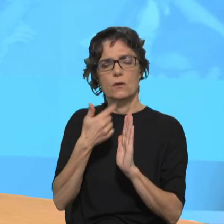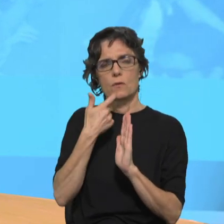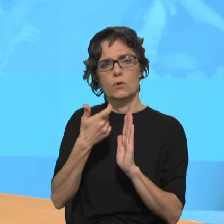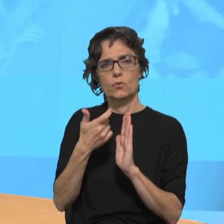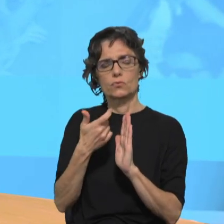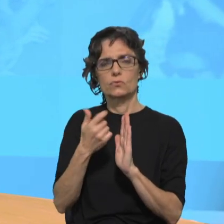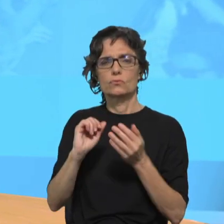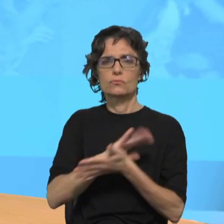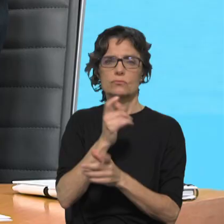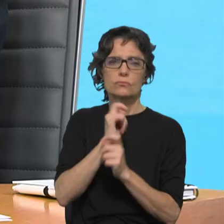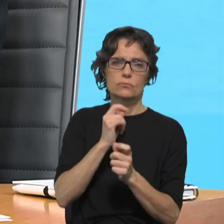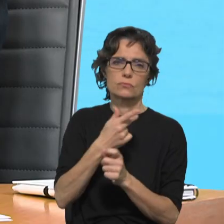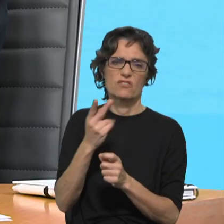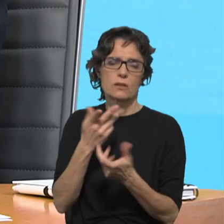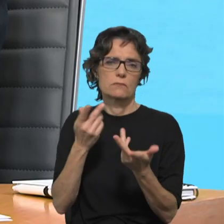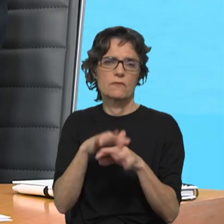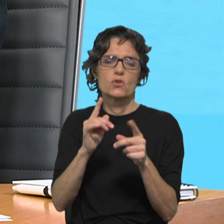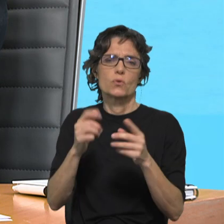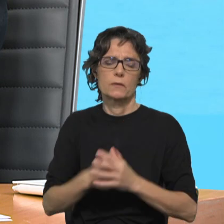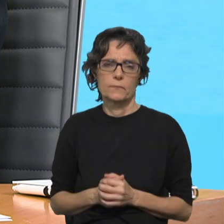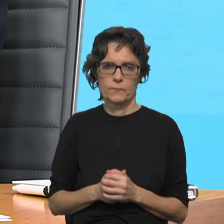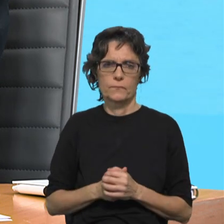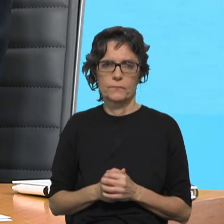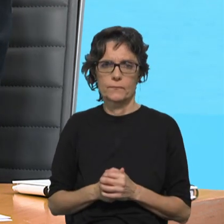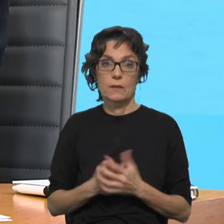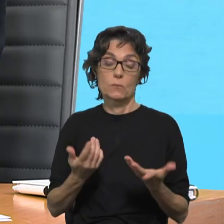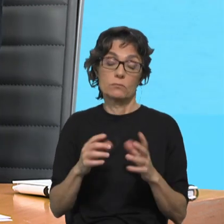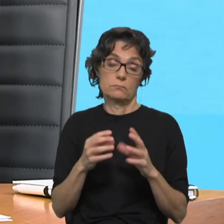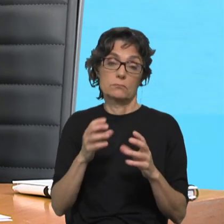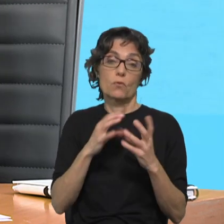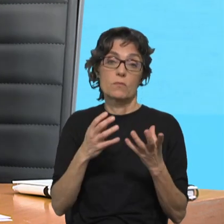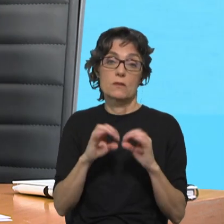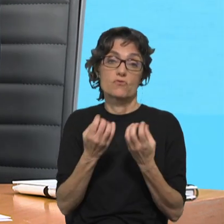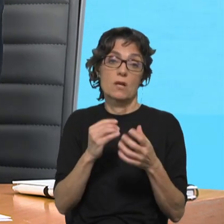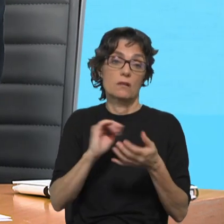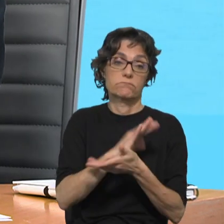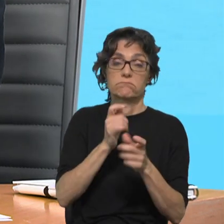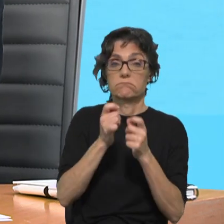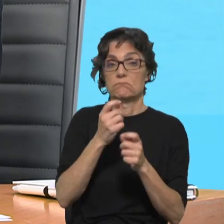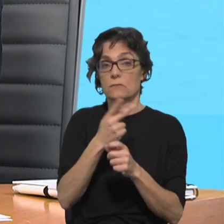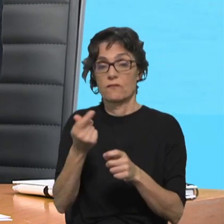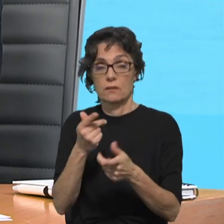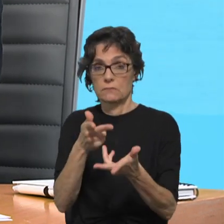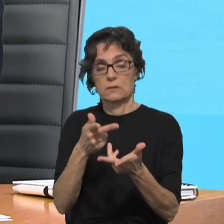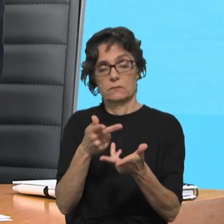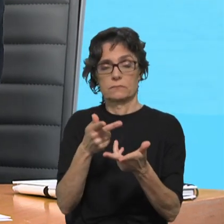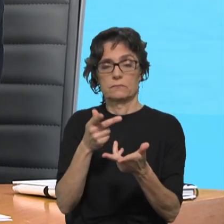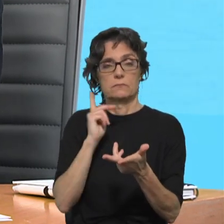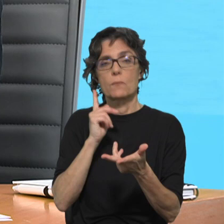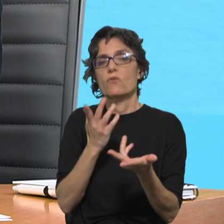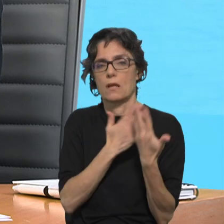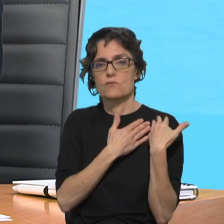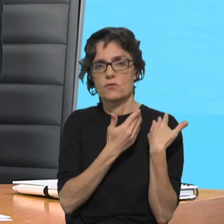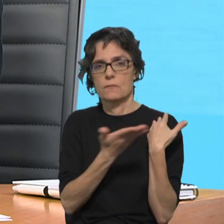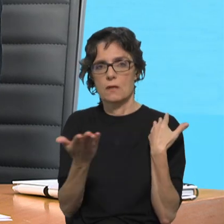comunicação social em todo este problema? O papel da comunicação social é fundamental. Mas a comunicação social